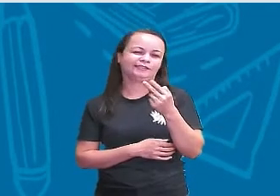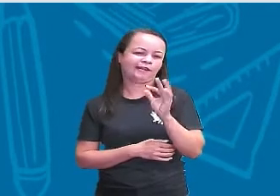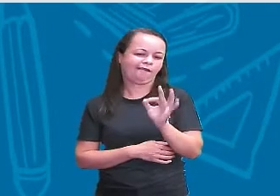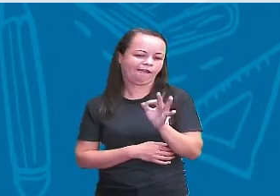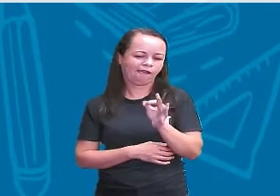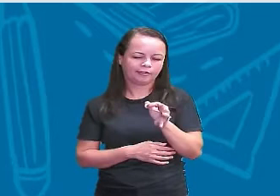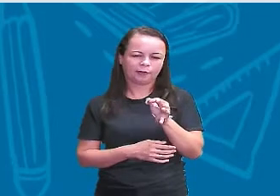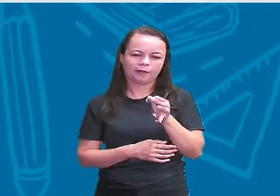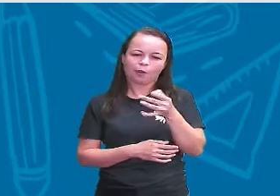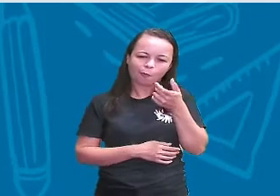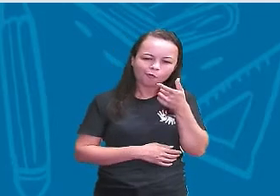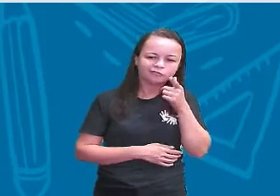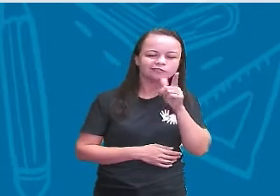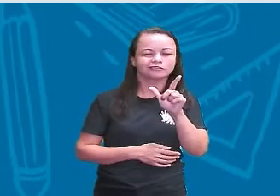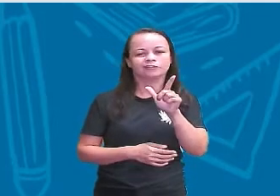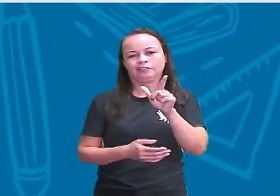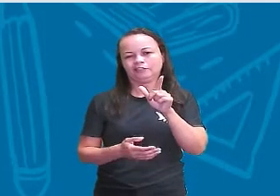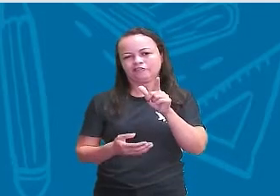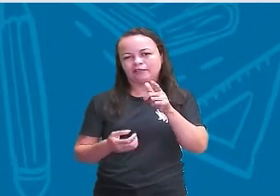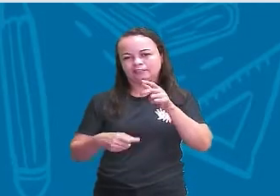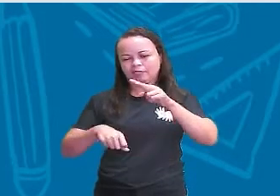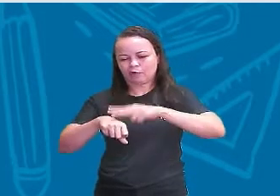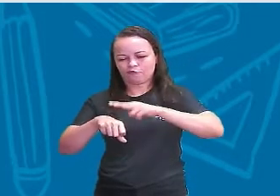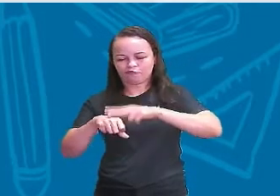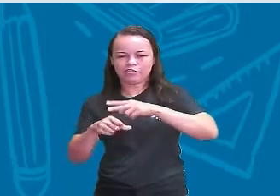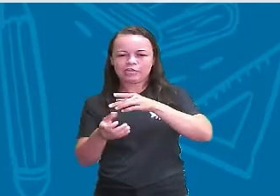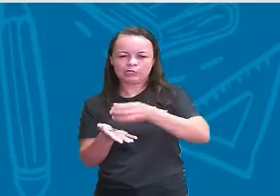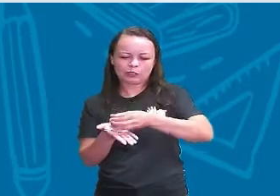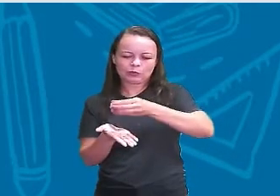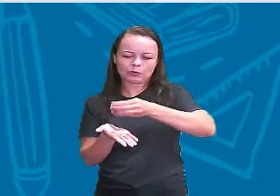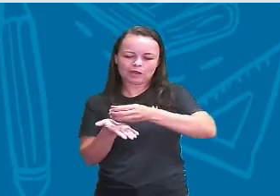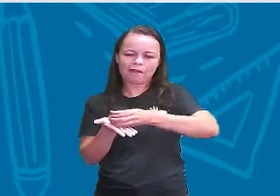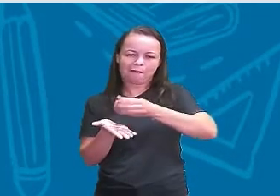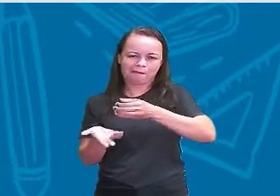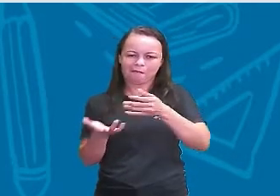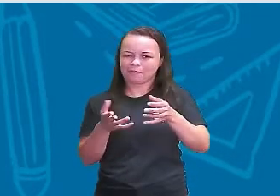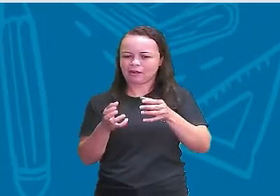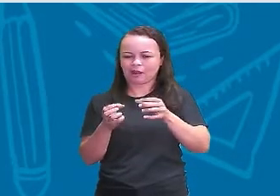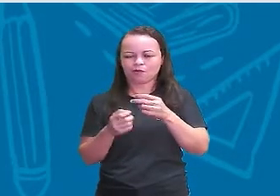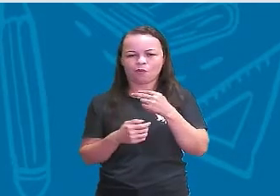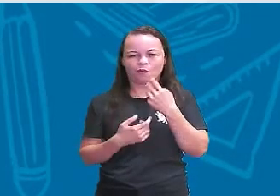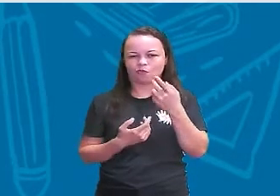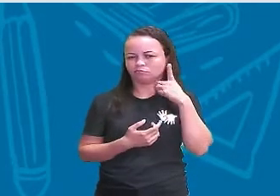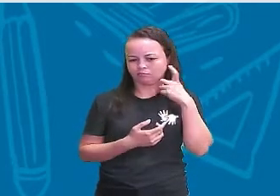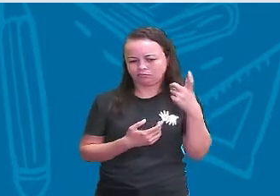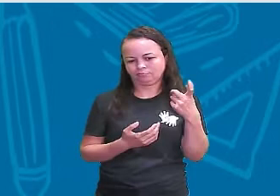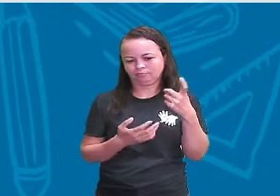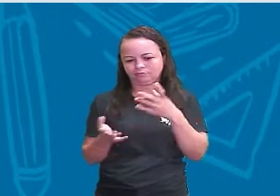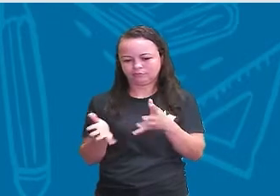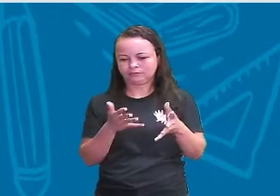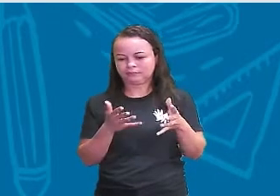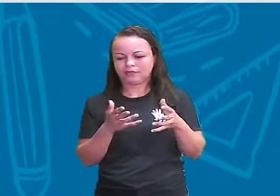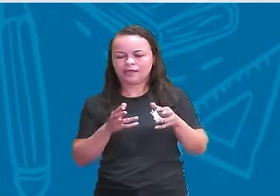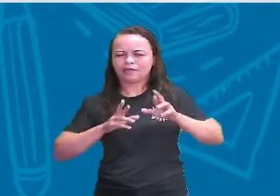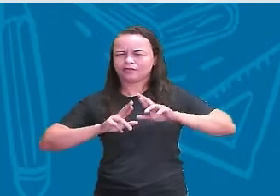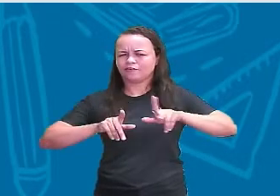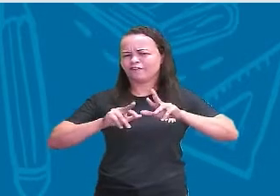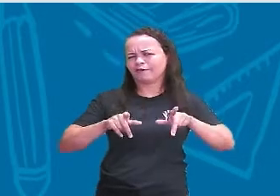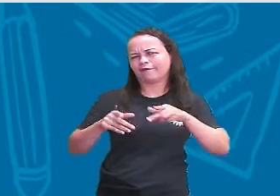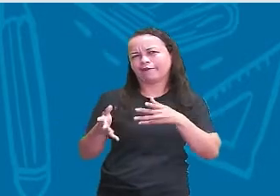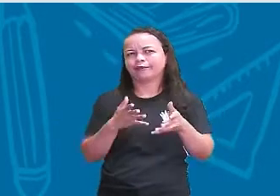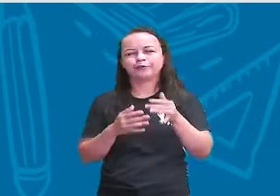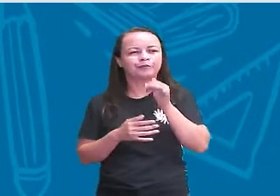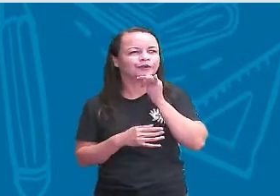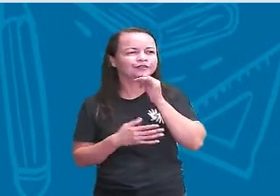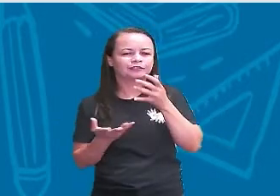consiga fazer esse evento, quebrar uma taça com o som, tá ok? Diferentemente de um som emitido